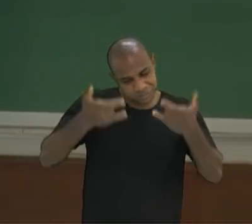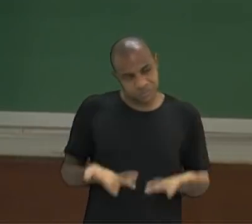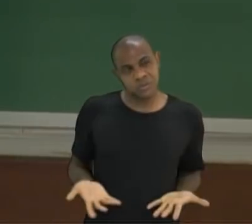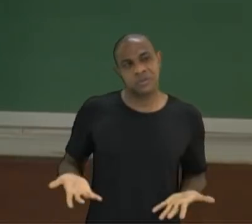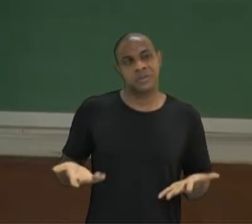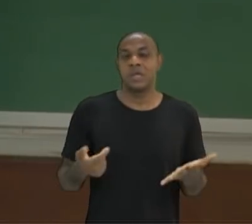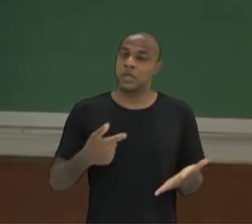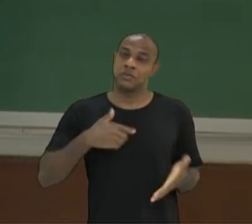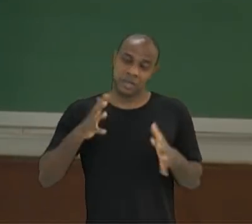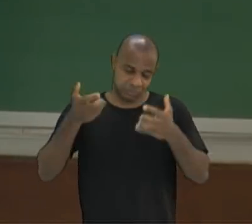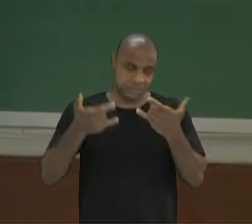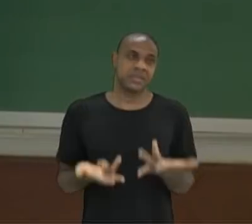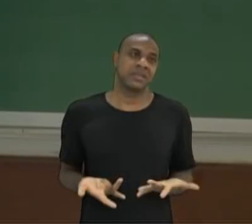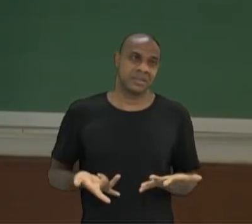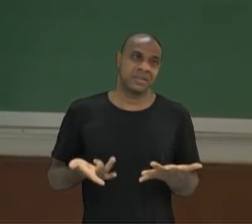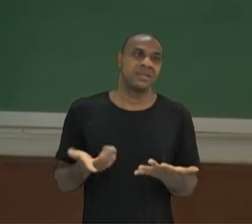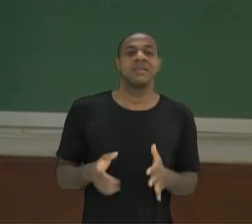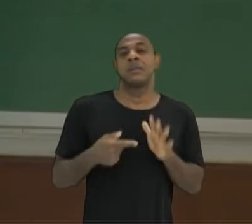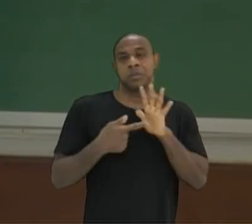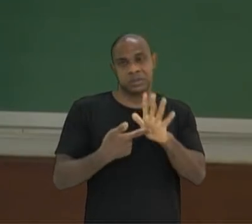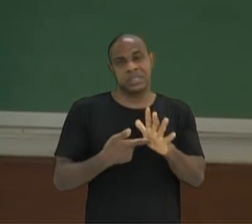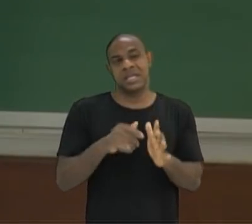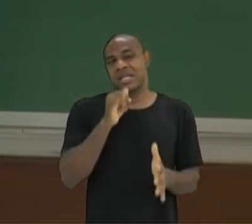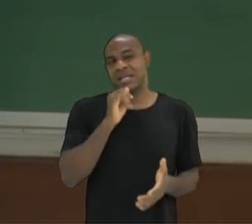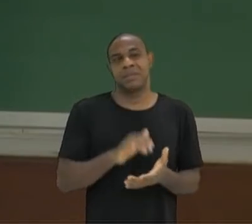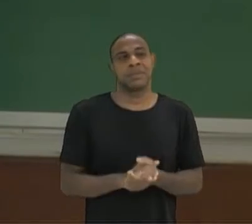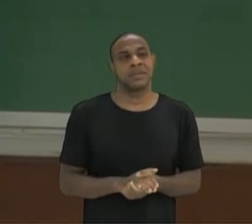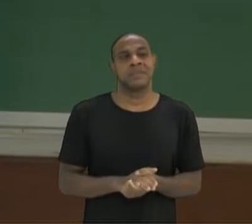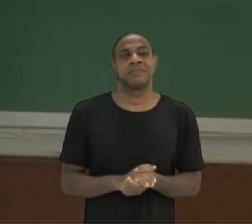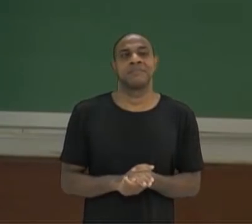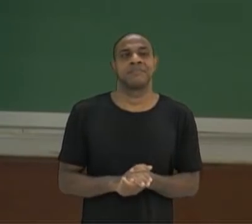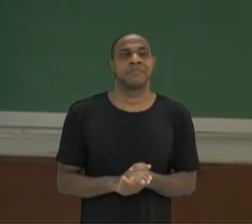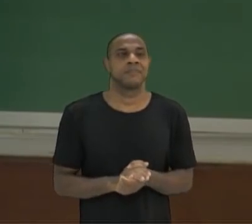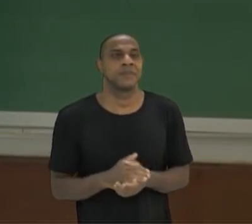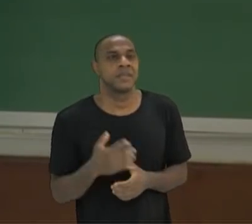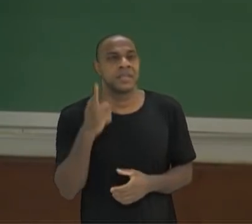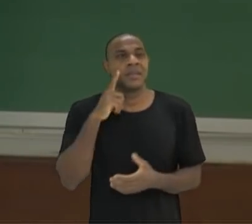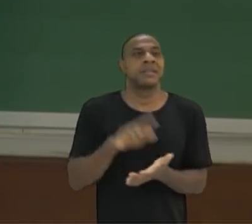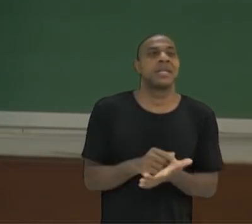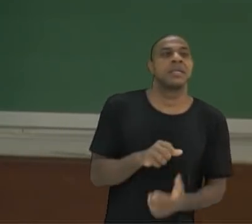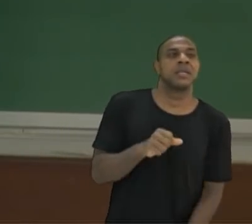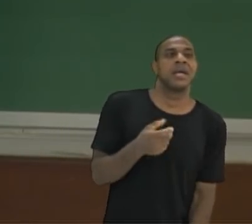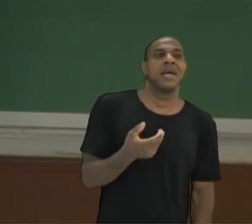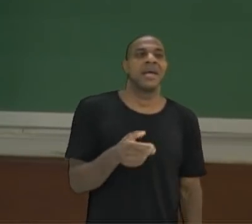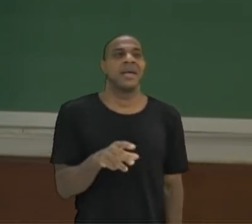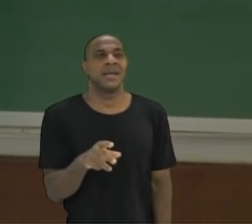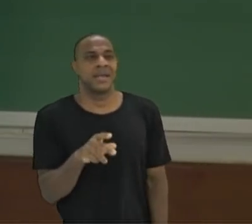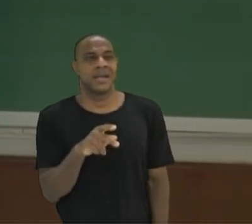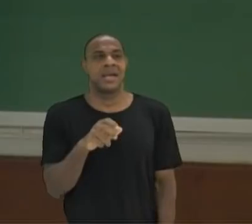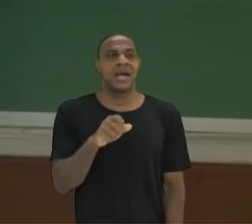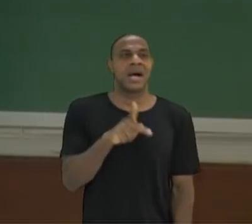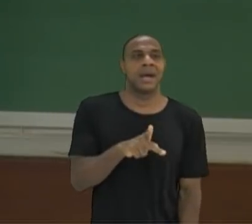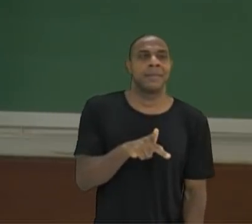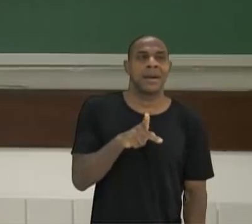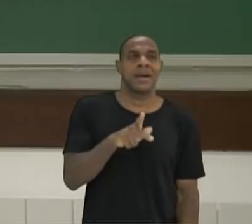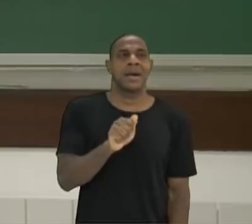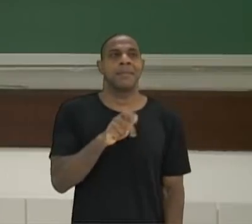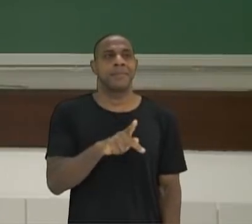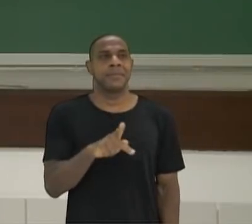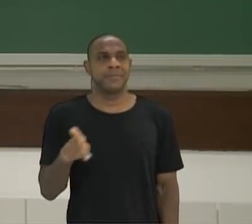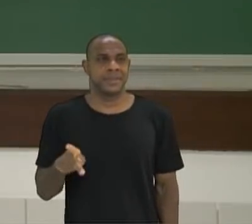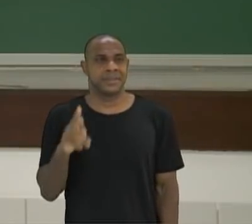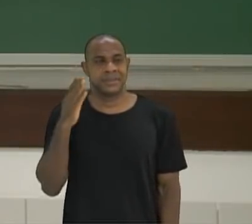aula e coloquei aqui também o exemplo. O Waze, que é um aplicativo de localização no celular